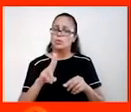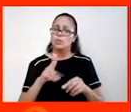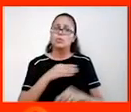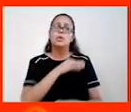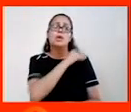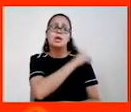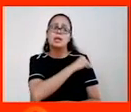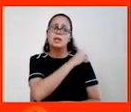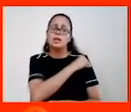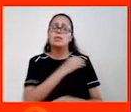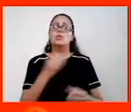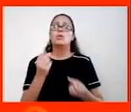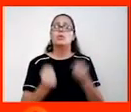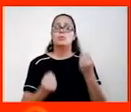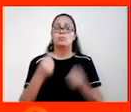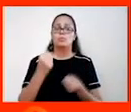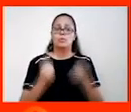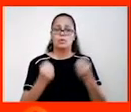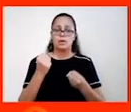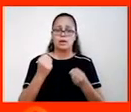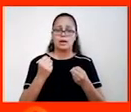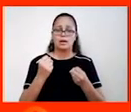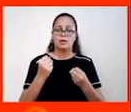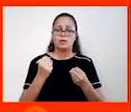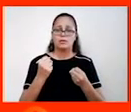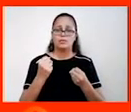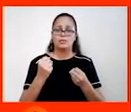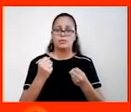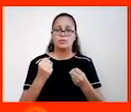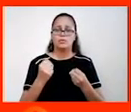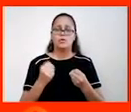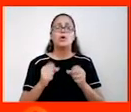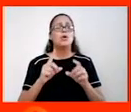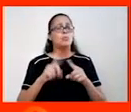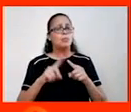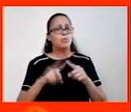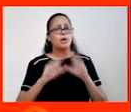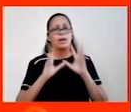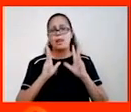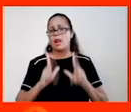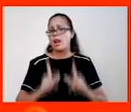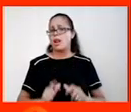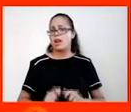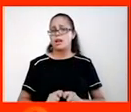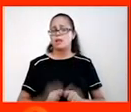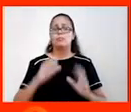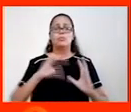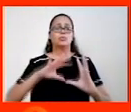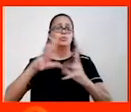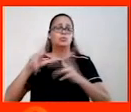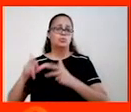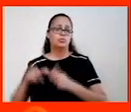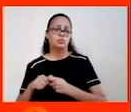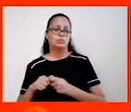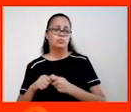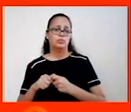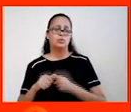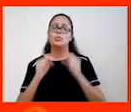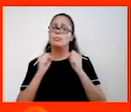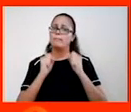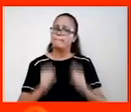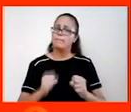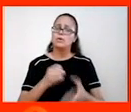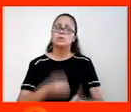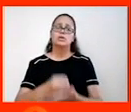meio ambiente, é bom para as futuras gerações. O etanol é o combustível mais limpo do mundo. Abastecendo com etanol, você pode contribuir